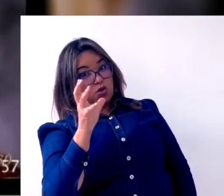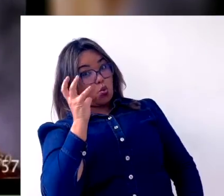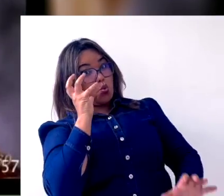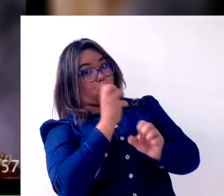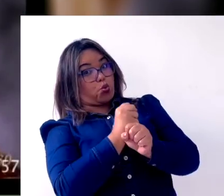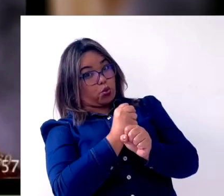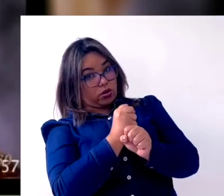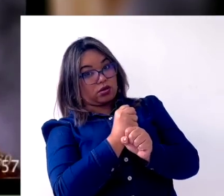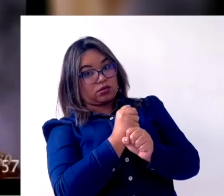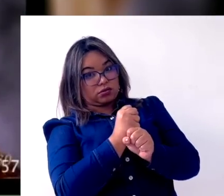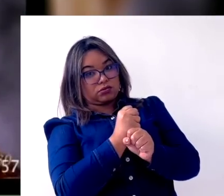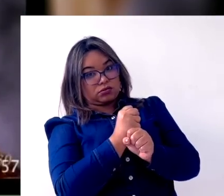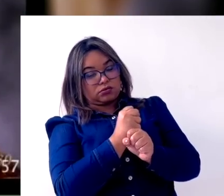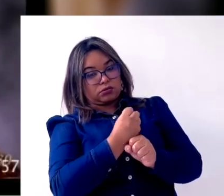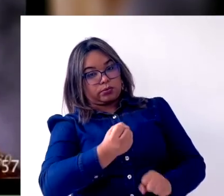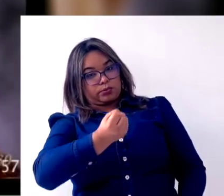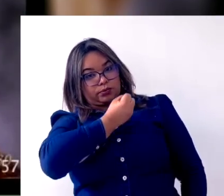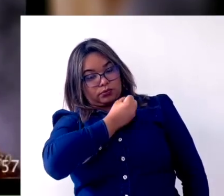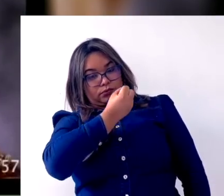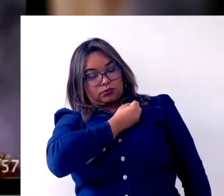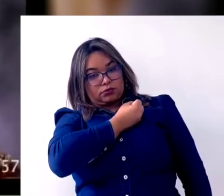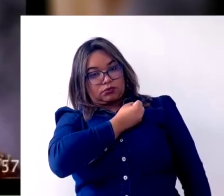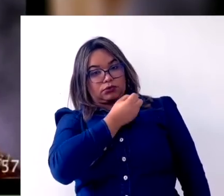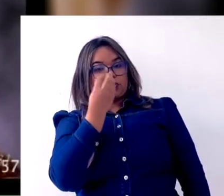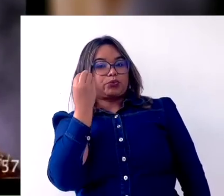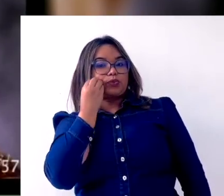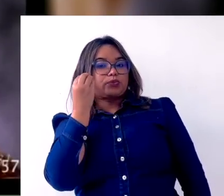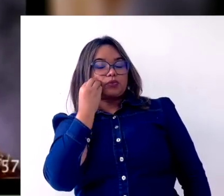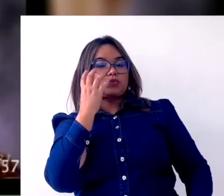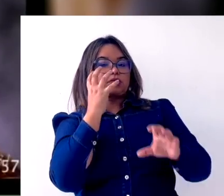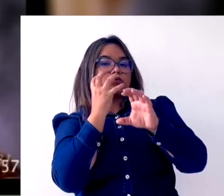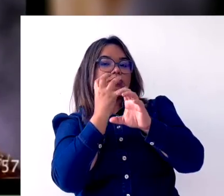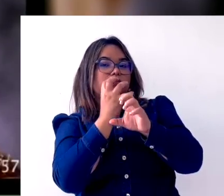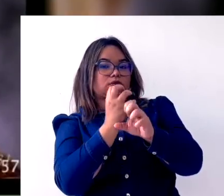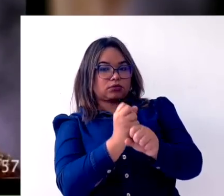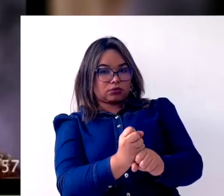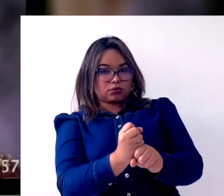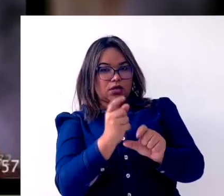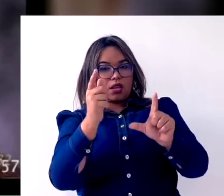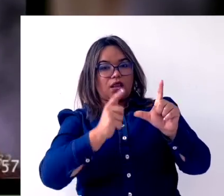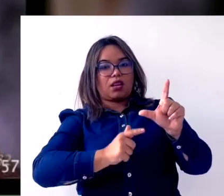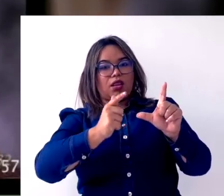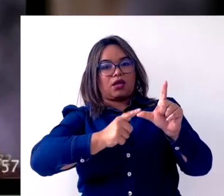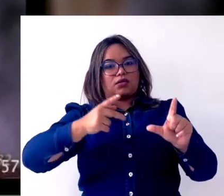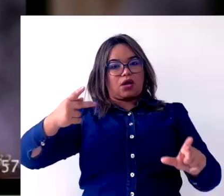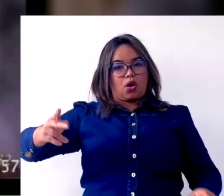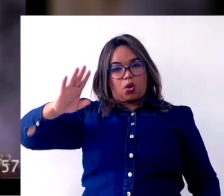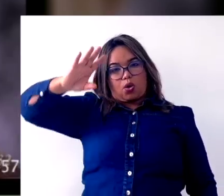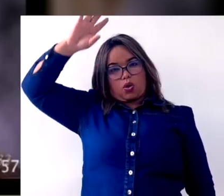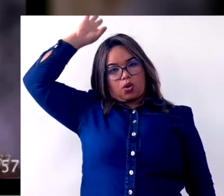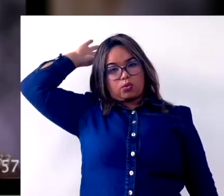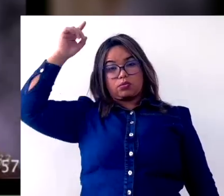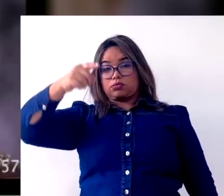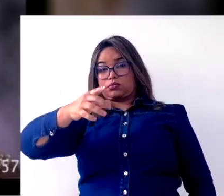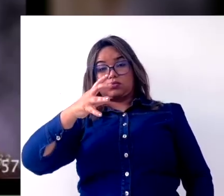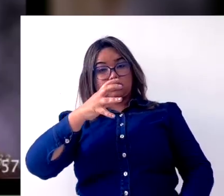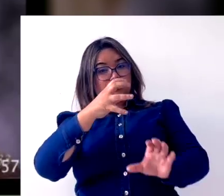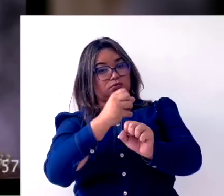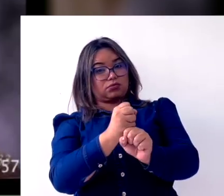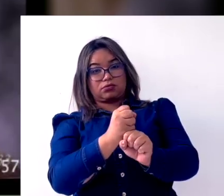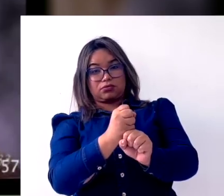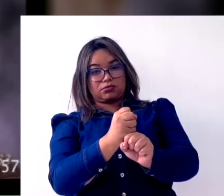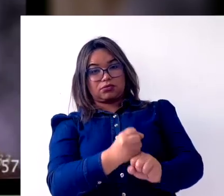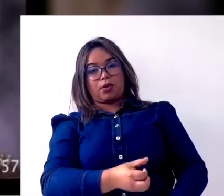a conta numérica, se você contar os valores em algarismos romanos do nome, você vai chegar exatamente ao